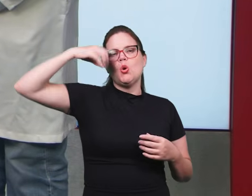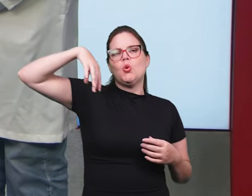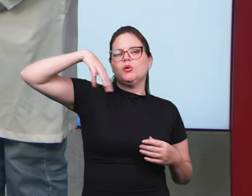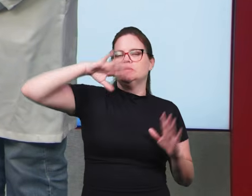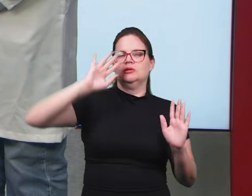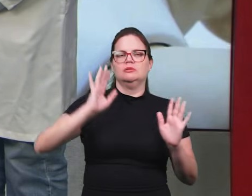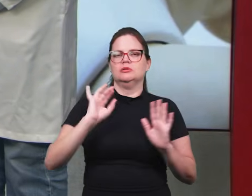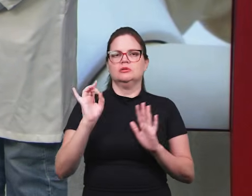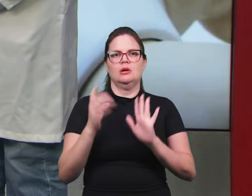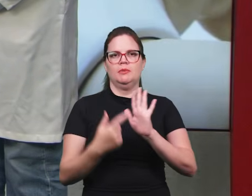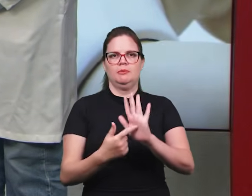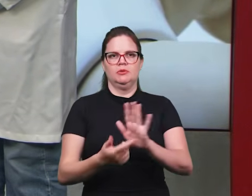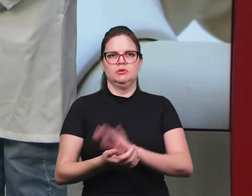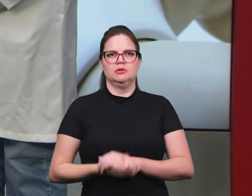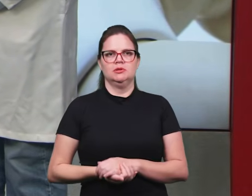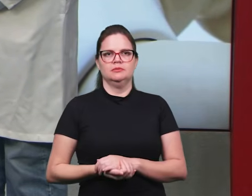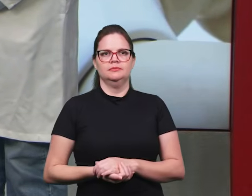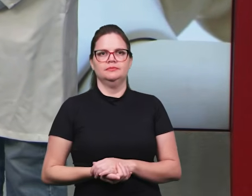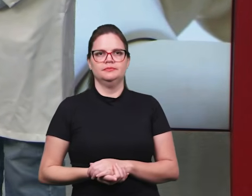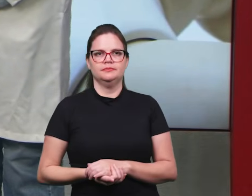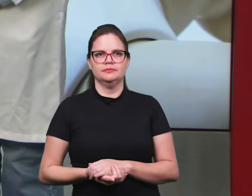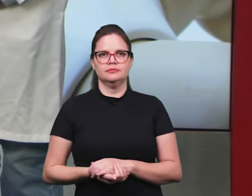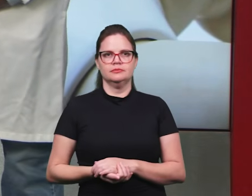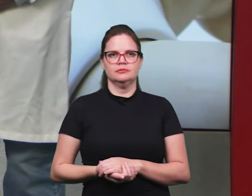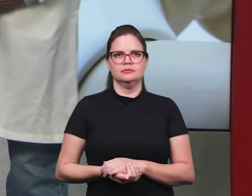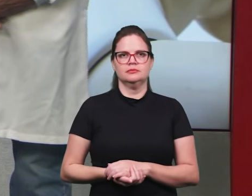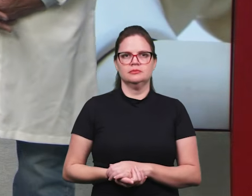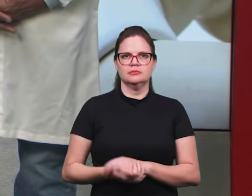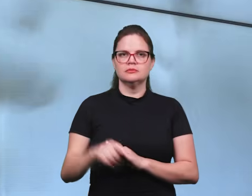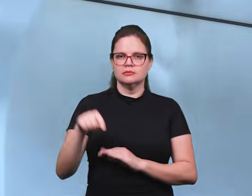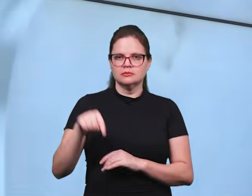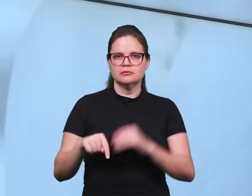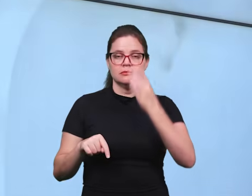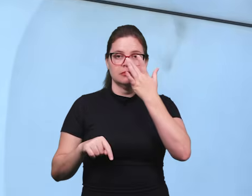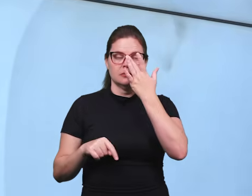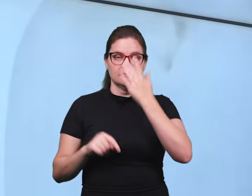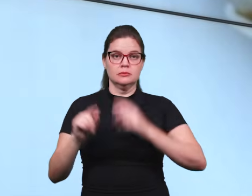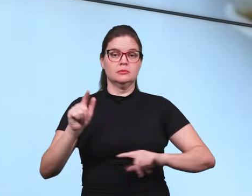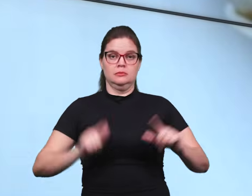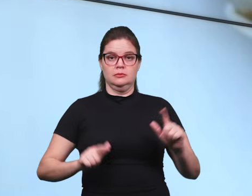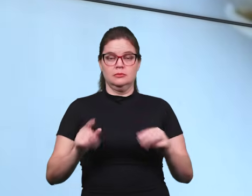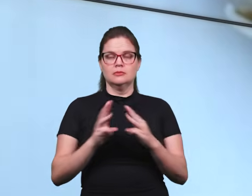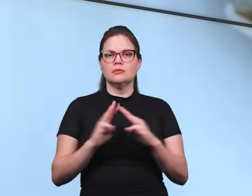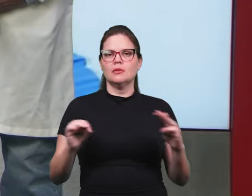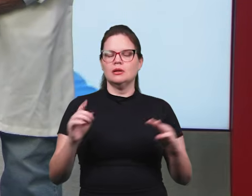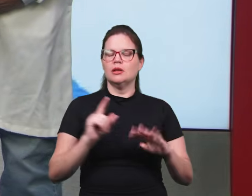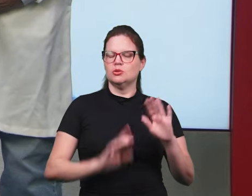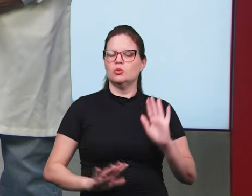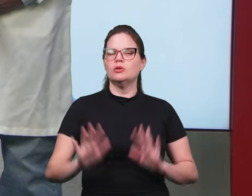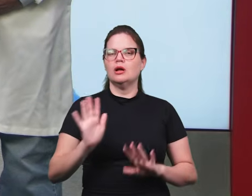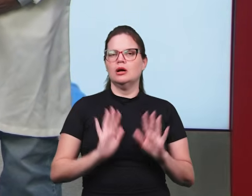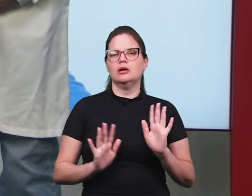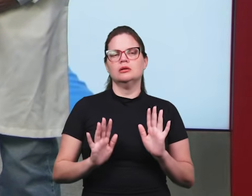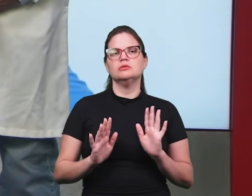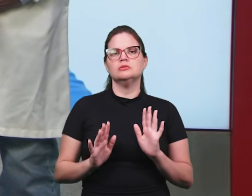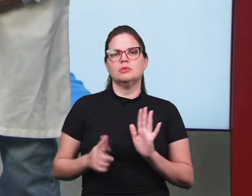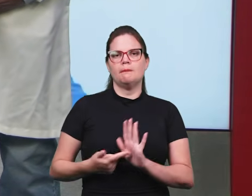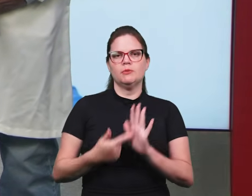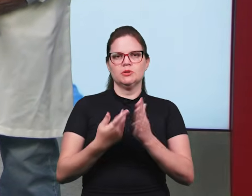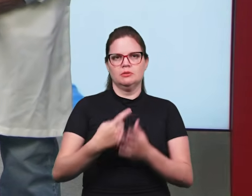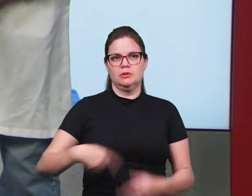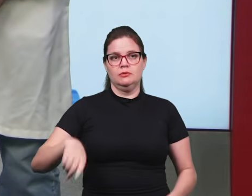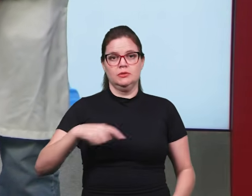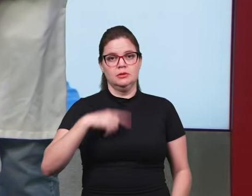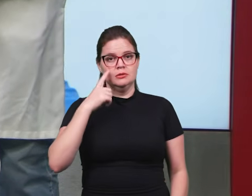é só uma demonstração, né, a TV Manaim ele tem esse cuidado de trazer para você, espectador,